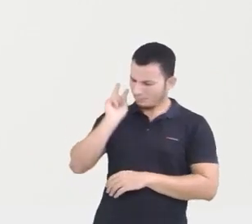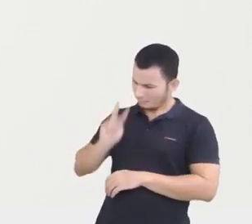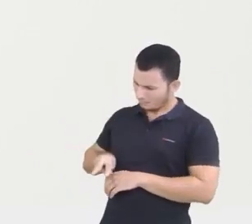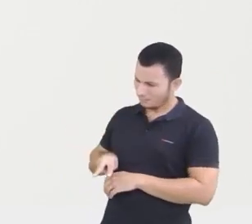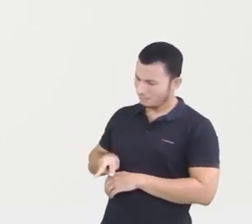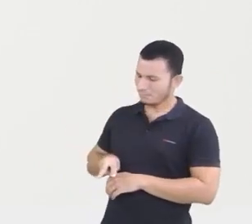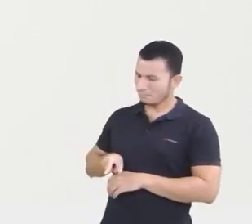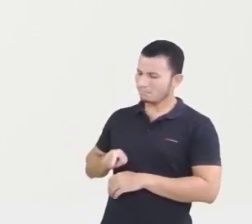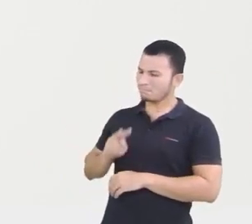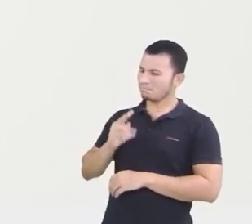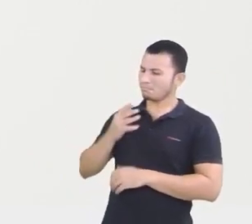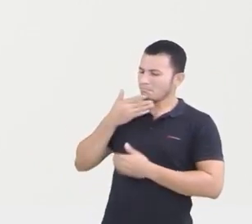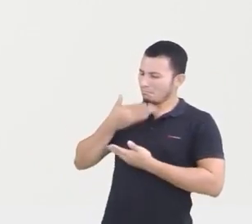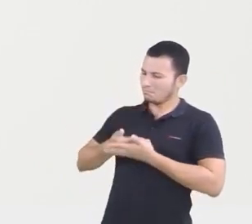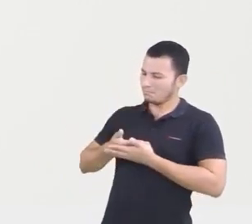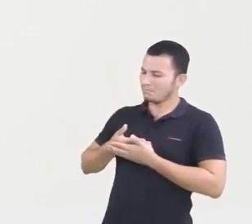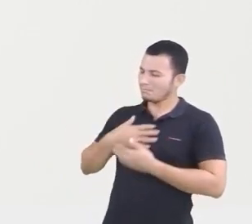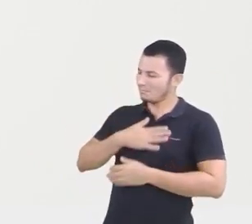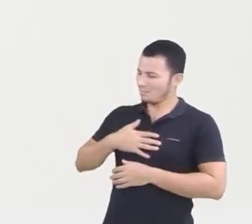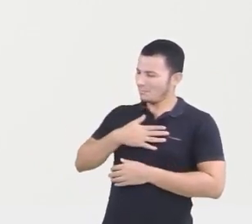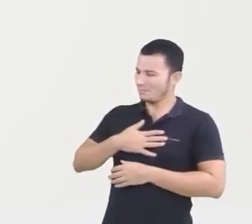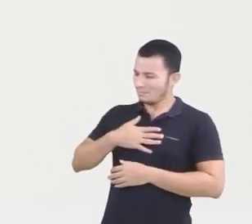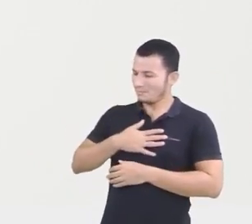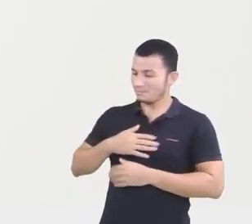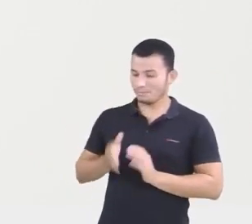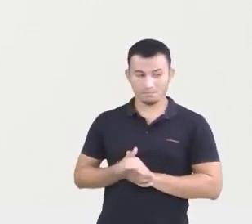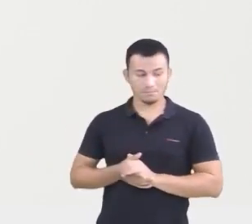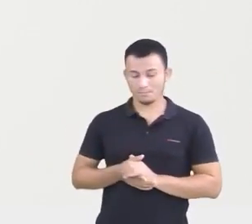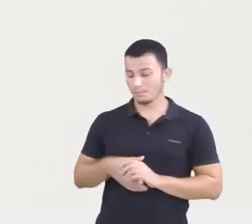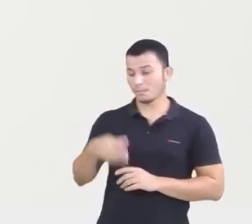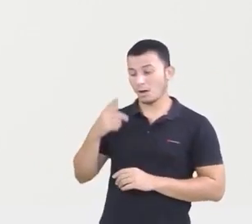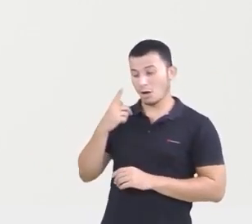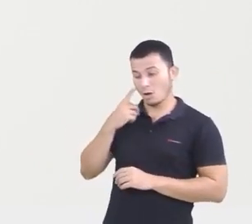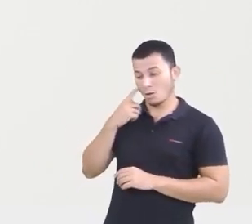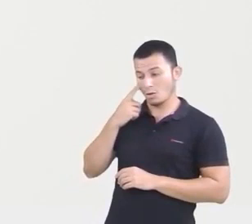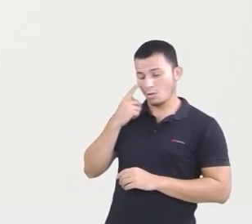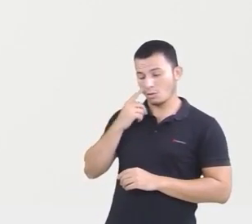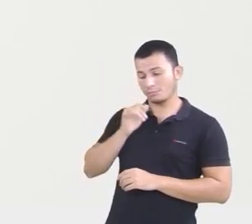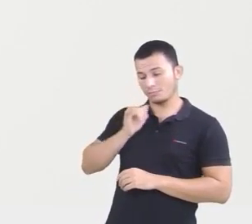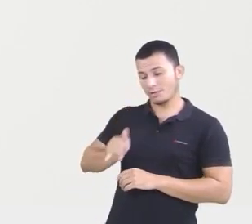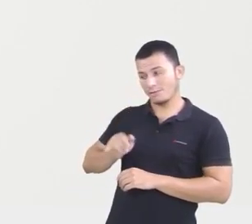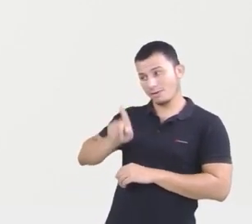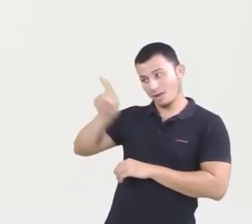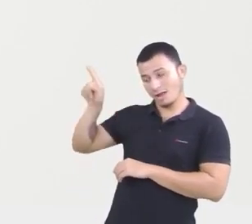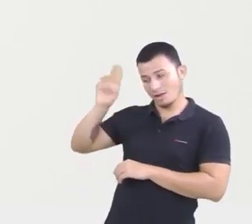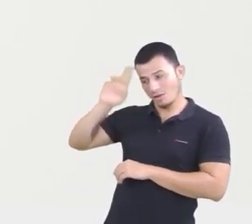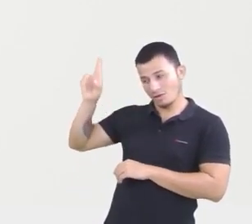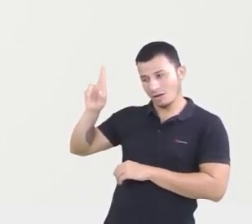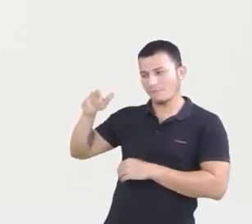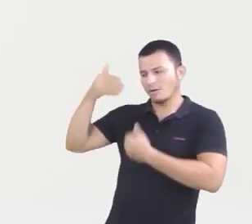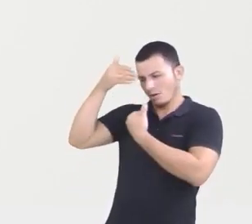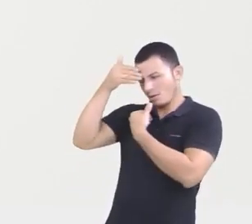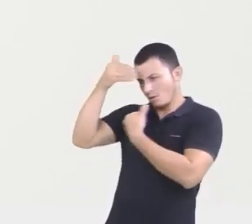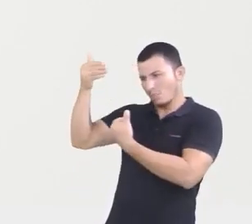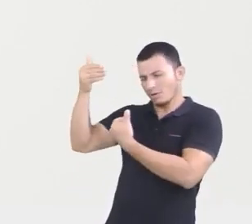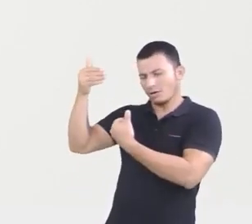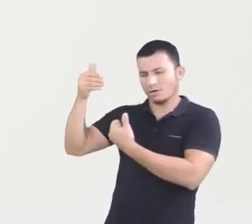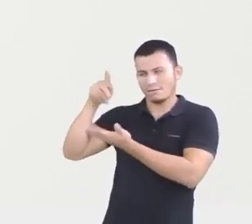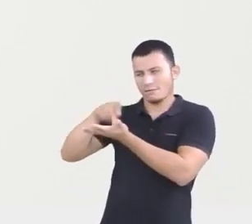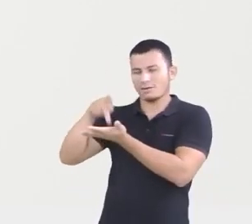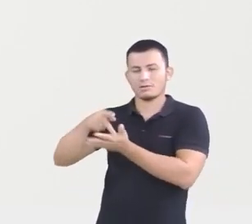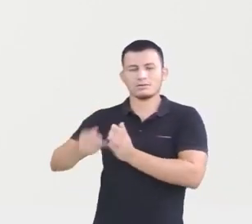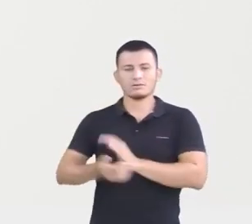e contente com aquela atitude e disse: Diz ao teu amo que lhe agradeço